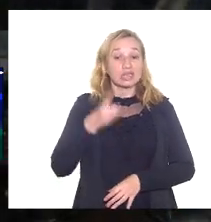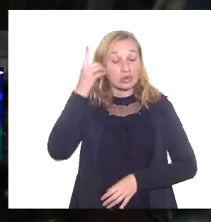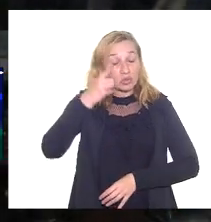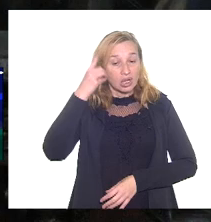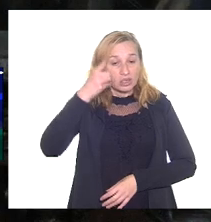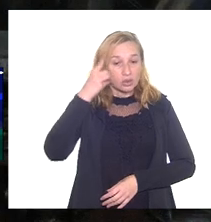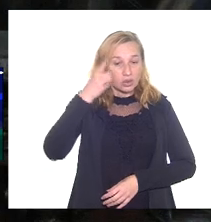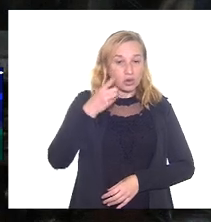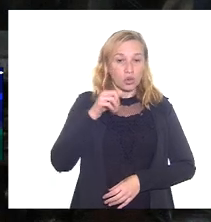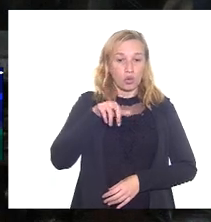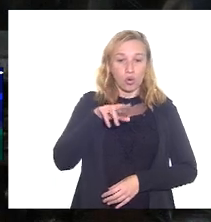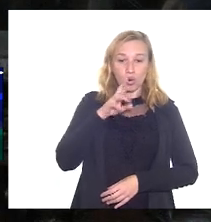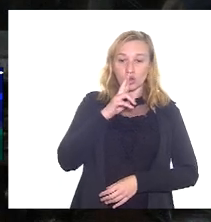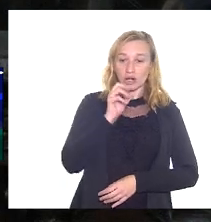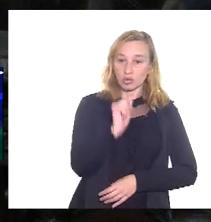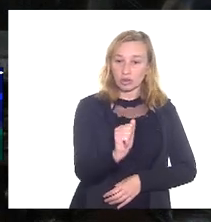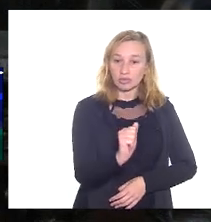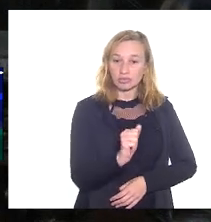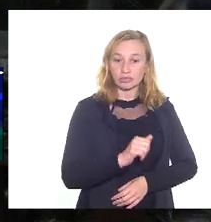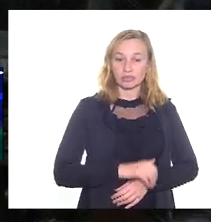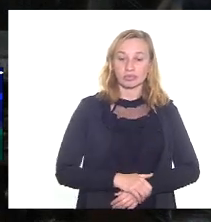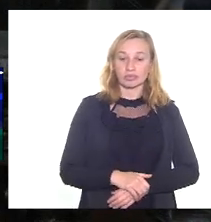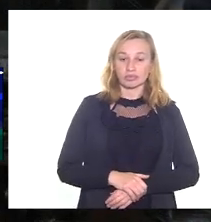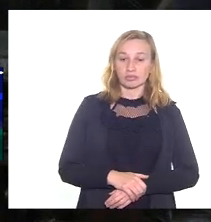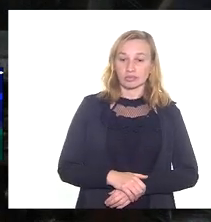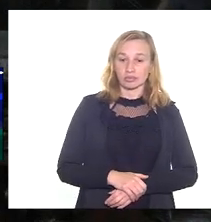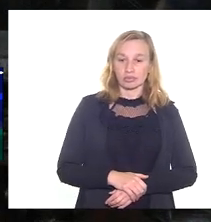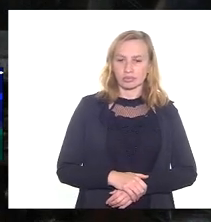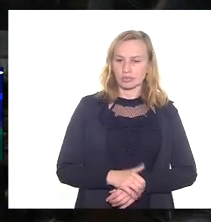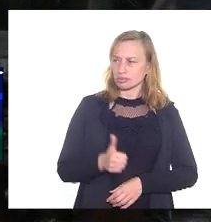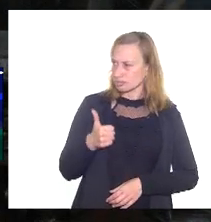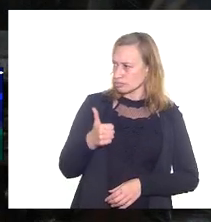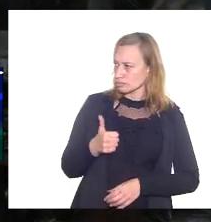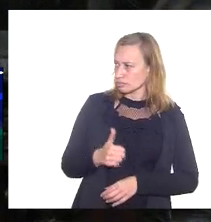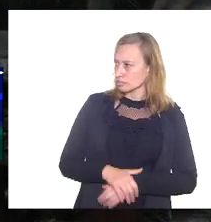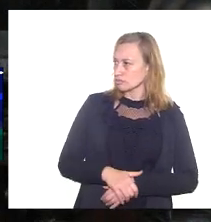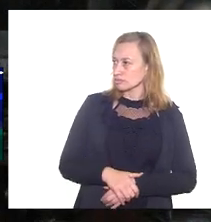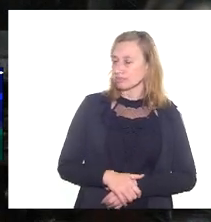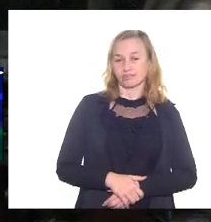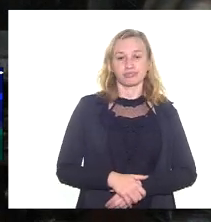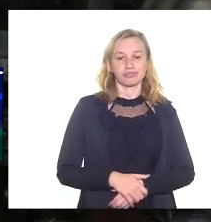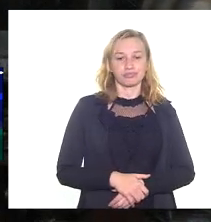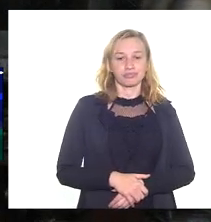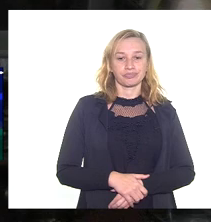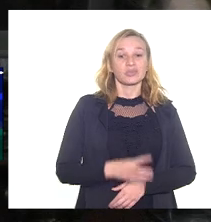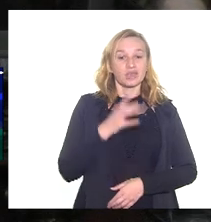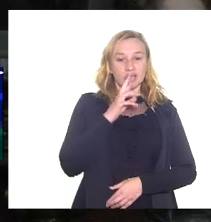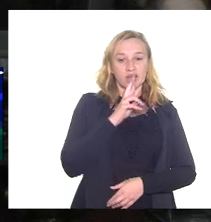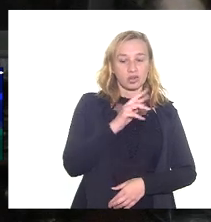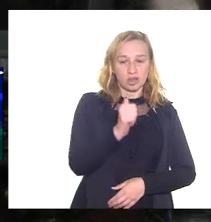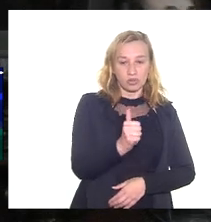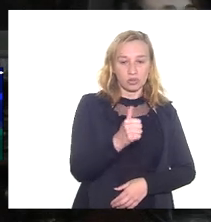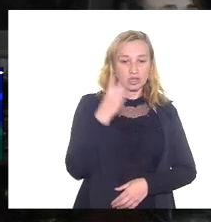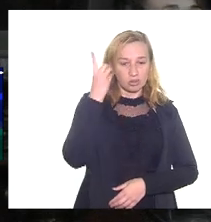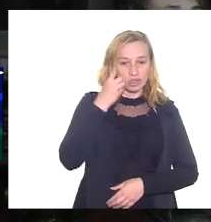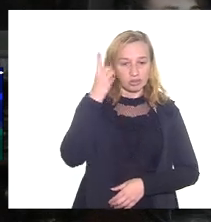deputado Rodrigo Amorim. Deixa eu te mostrar, cadê? Que curioso. Deputado Rodrigo Amorim.